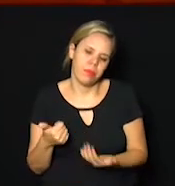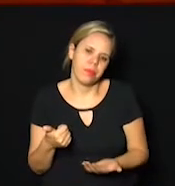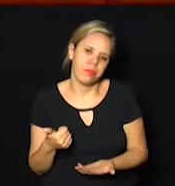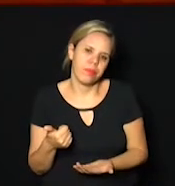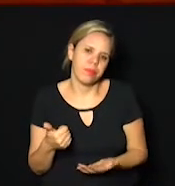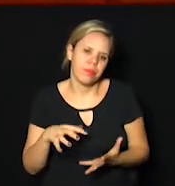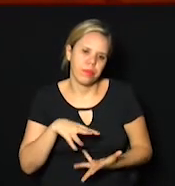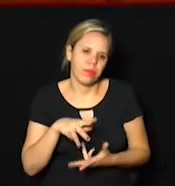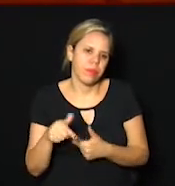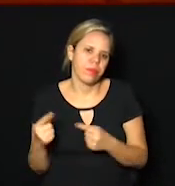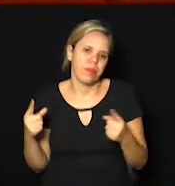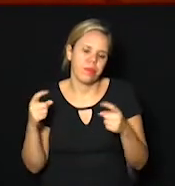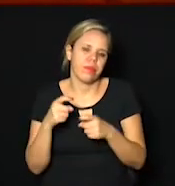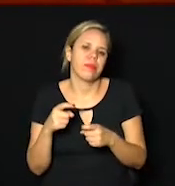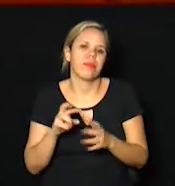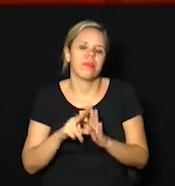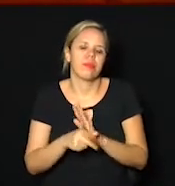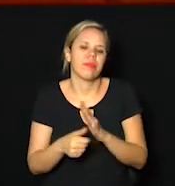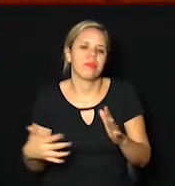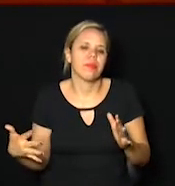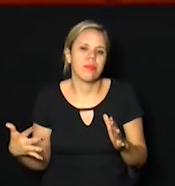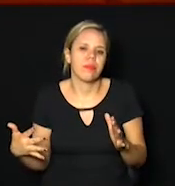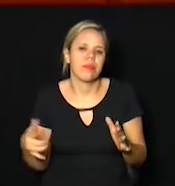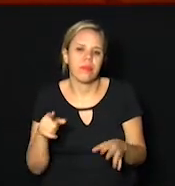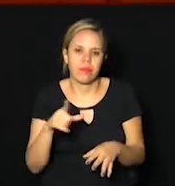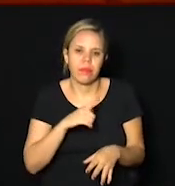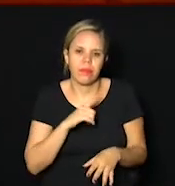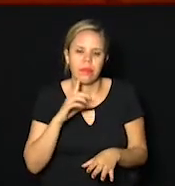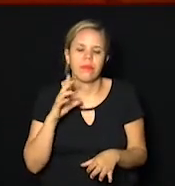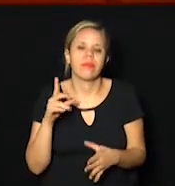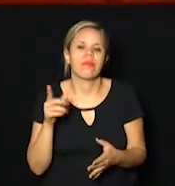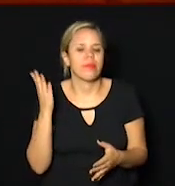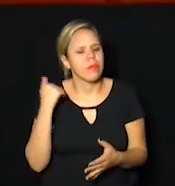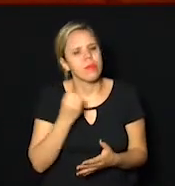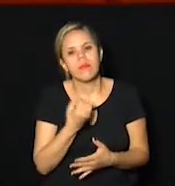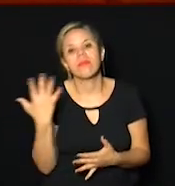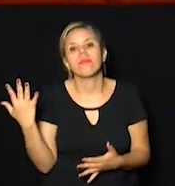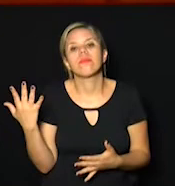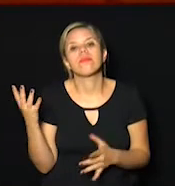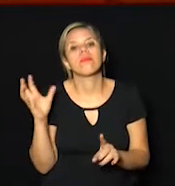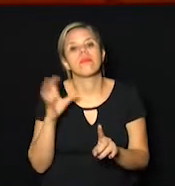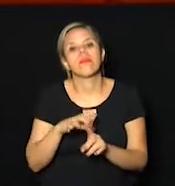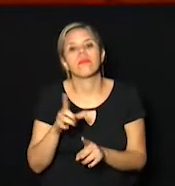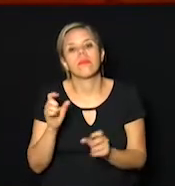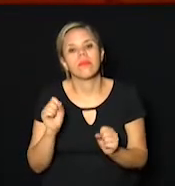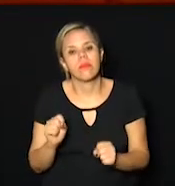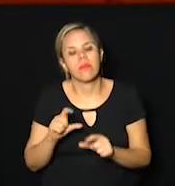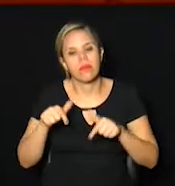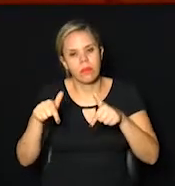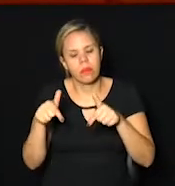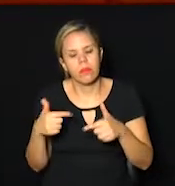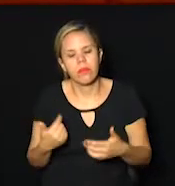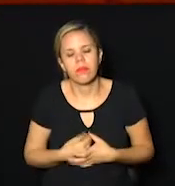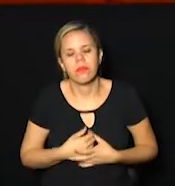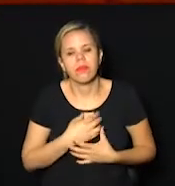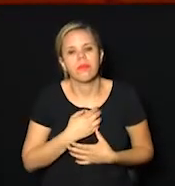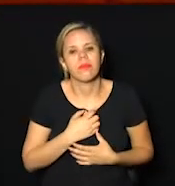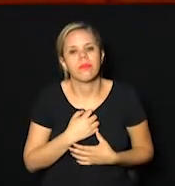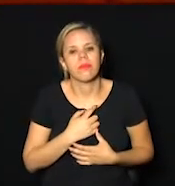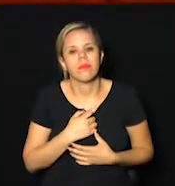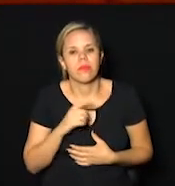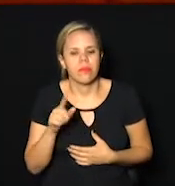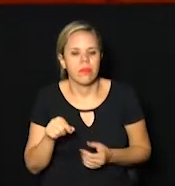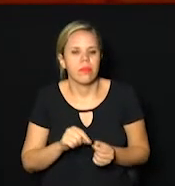mundo complexo, com várias influências, mas você tem que, inclusive, saber quais são essas influências para poder agir sobre elas. É isso que é